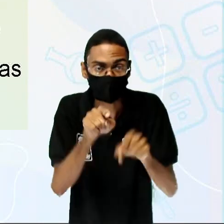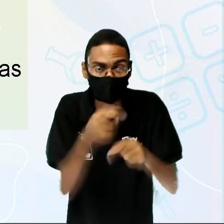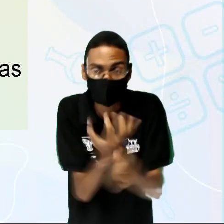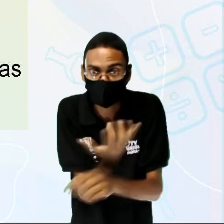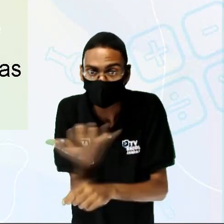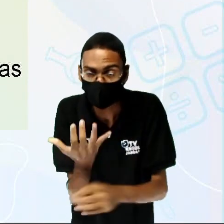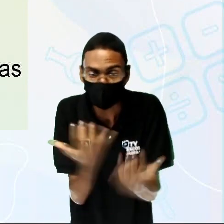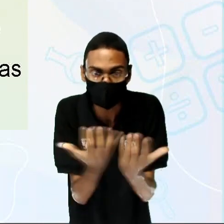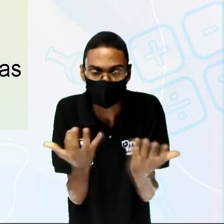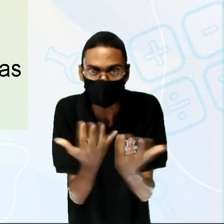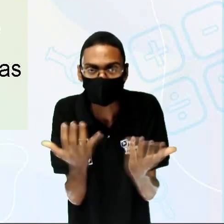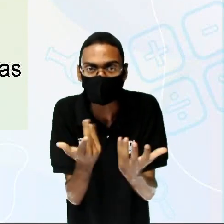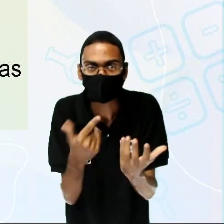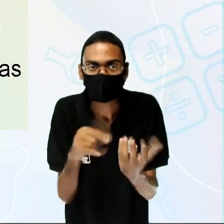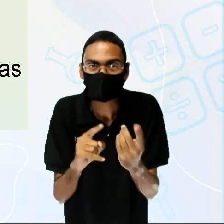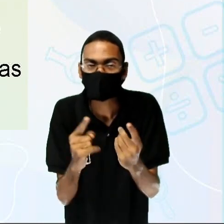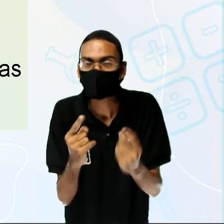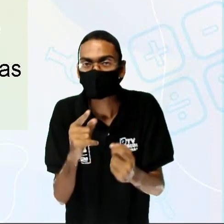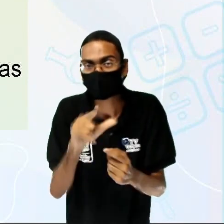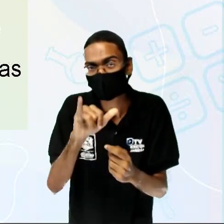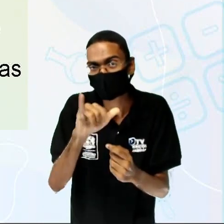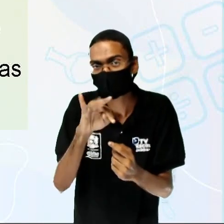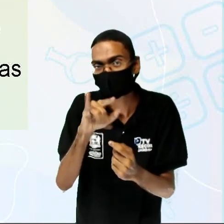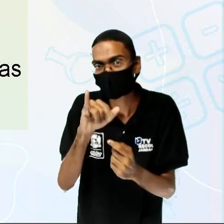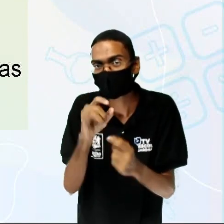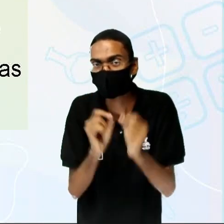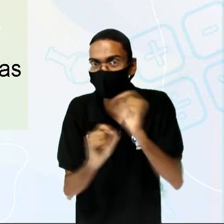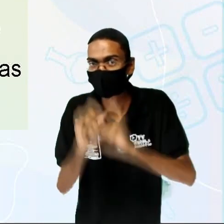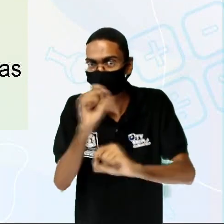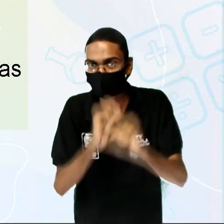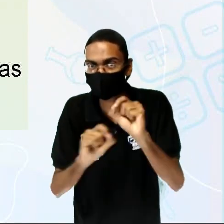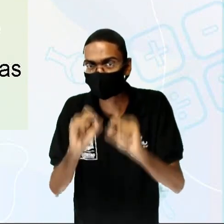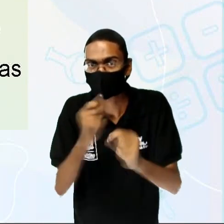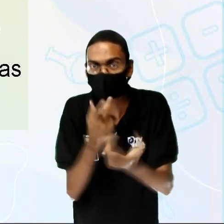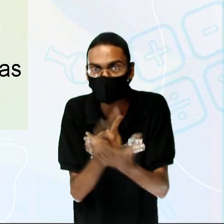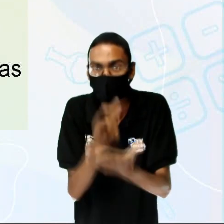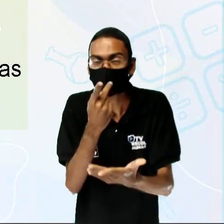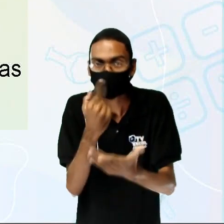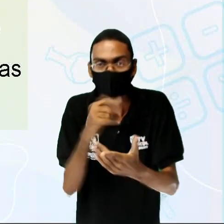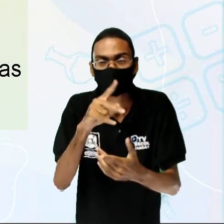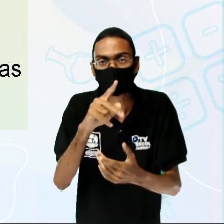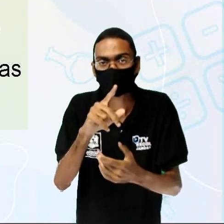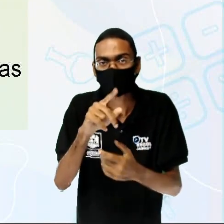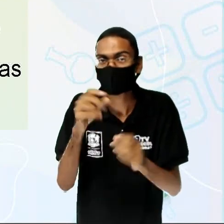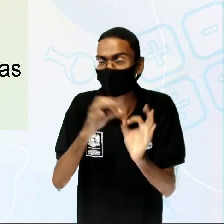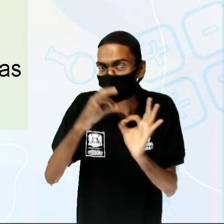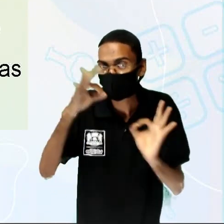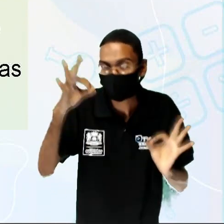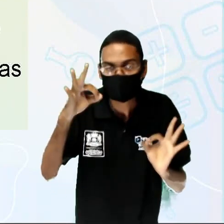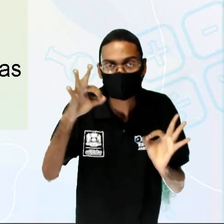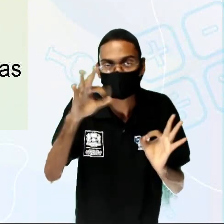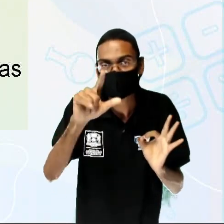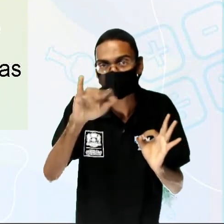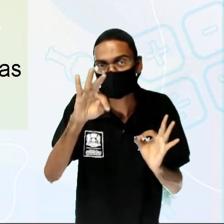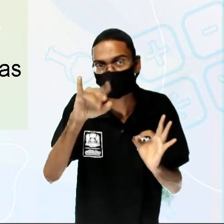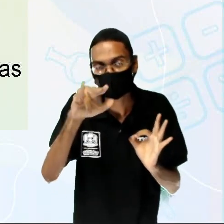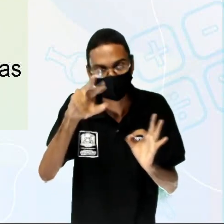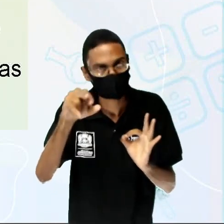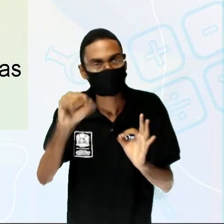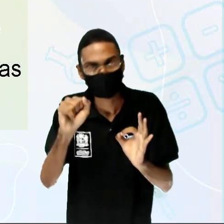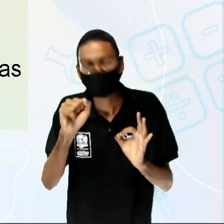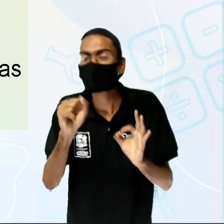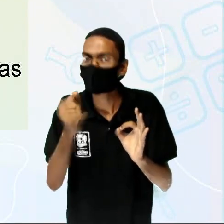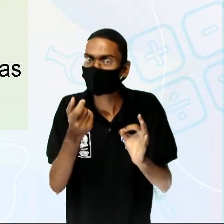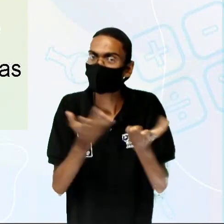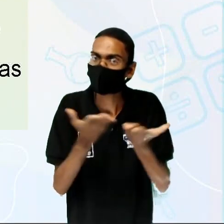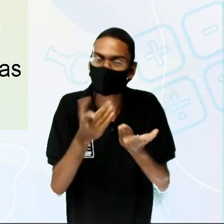médias latitudes, isso porque em condições de médias latitudes, né, a gente tem esse tipo de vegetação temperada, e